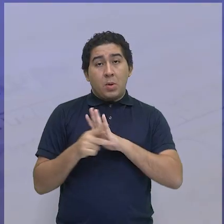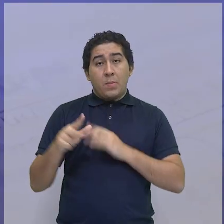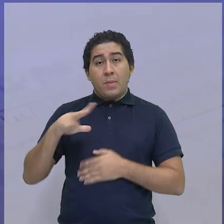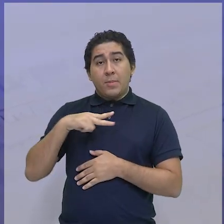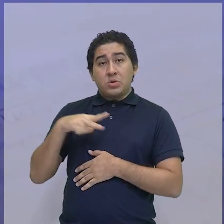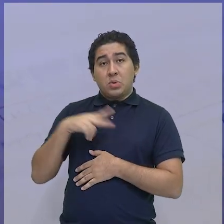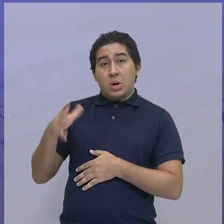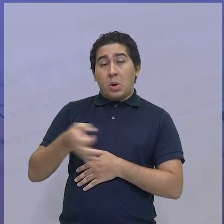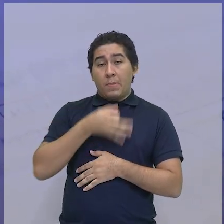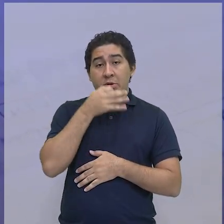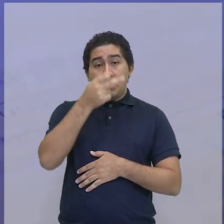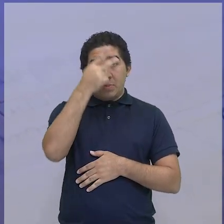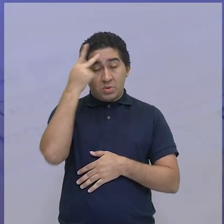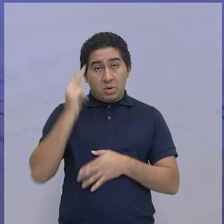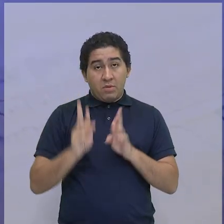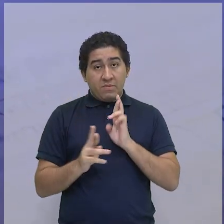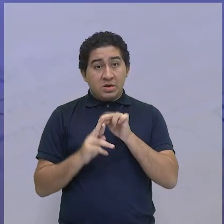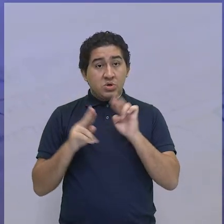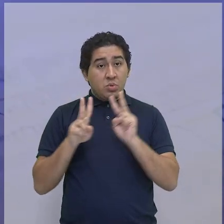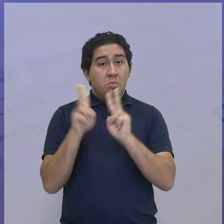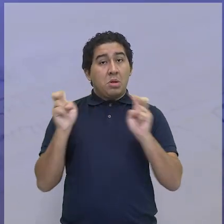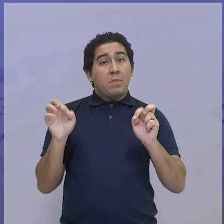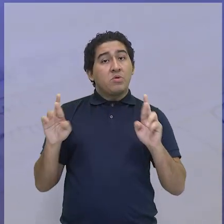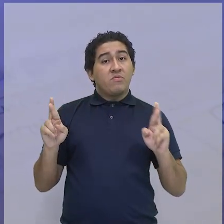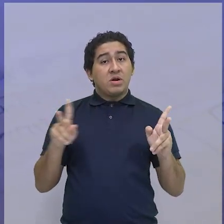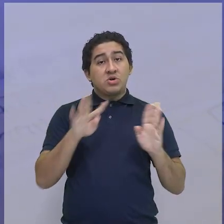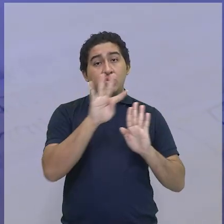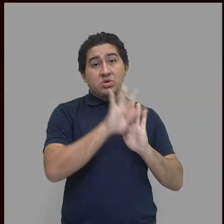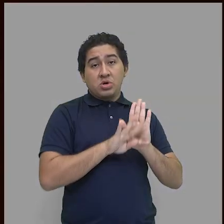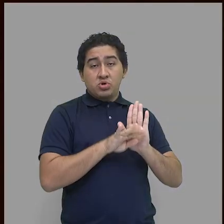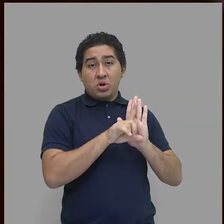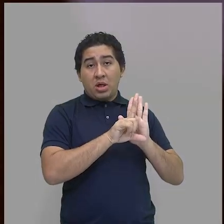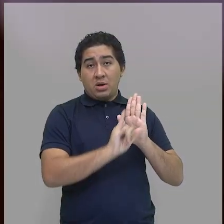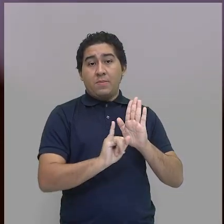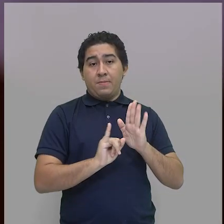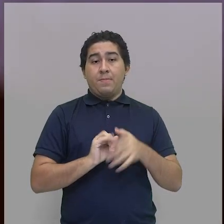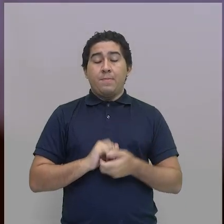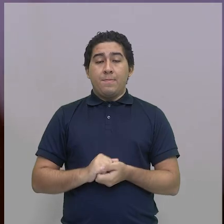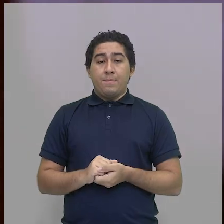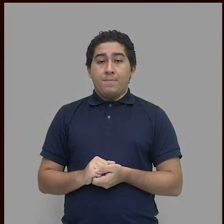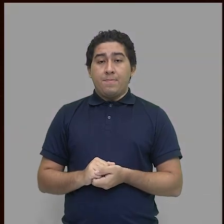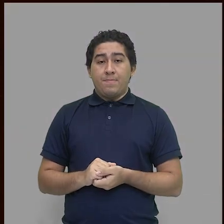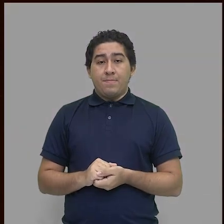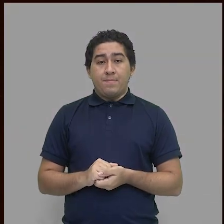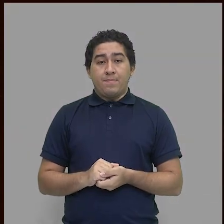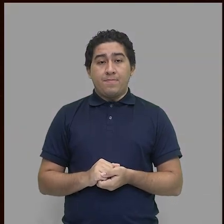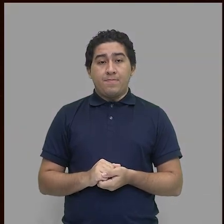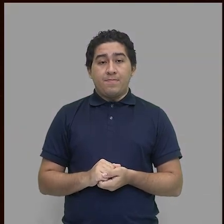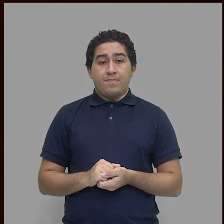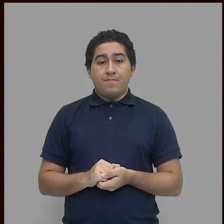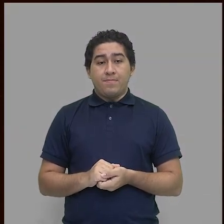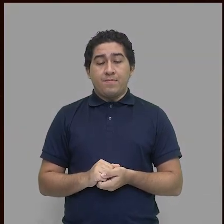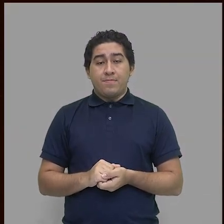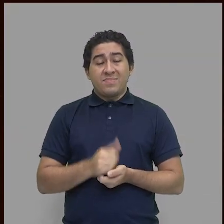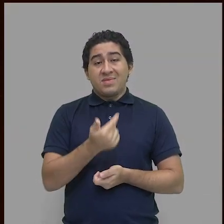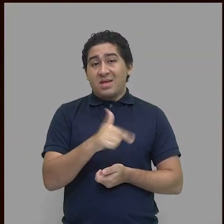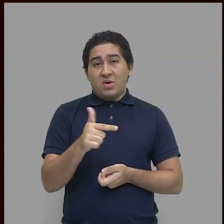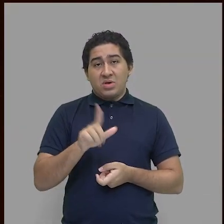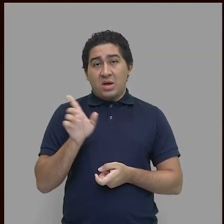sobre determinado tema, ao contrário dos textos legais, ok? Os textos legais, eles não